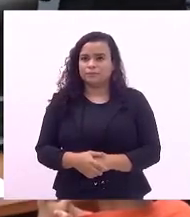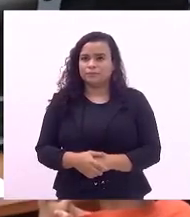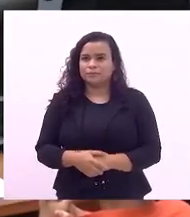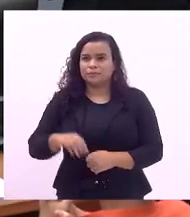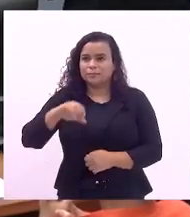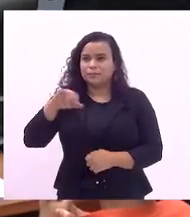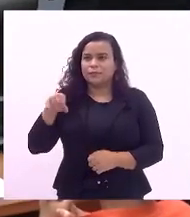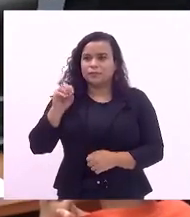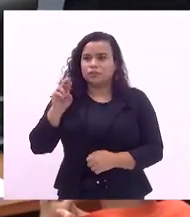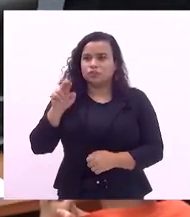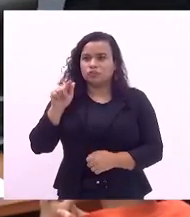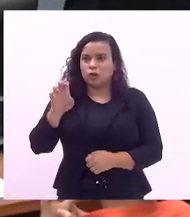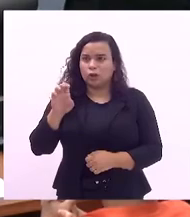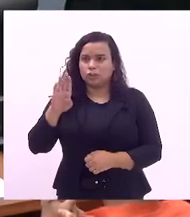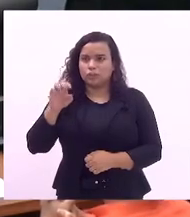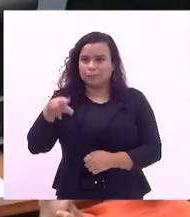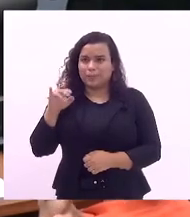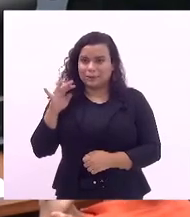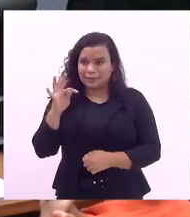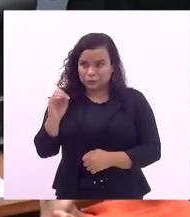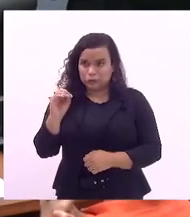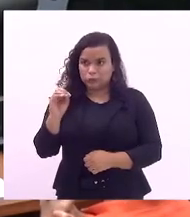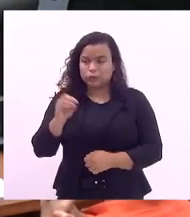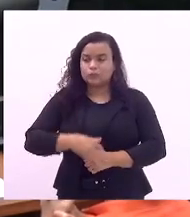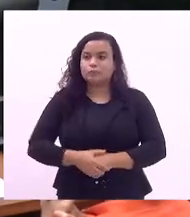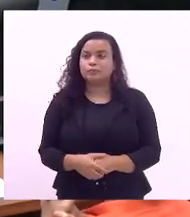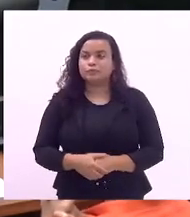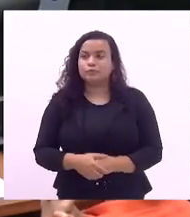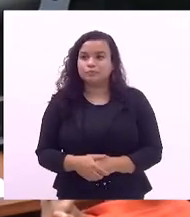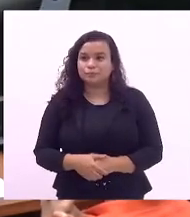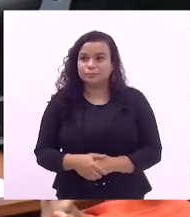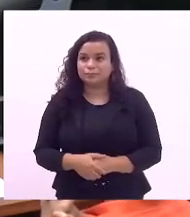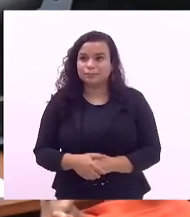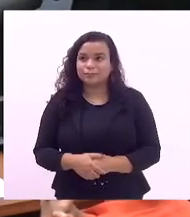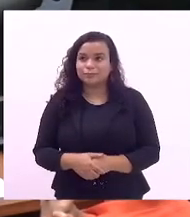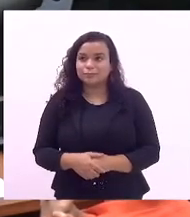Jorge Benito Alexandrino del boca